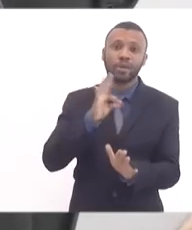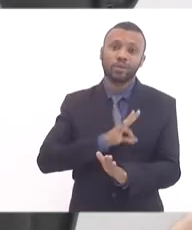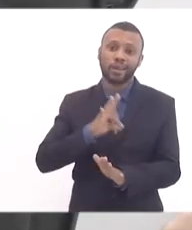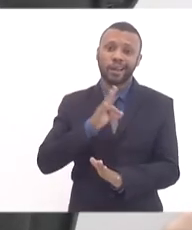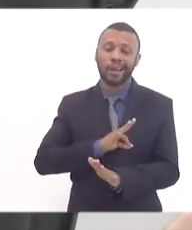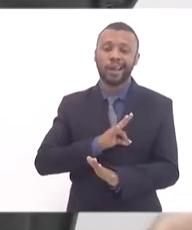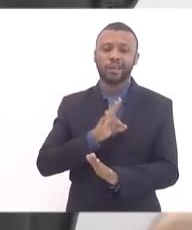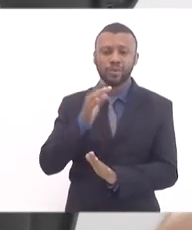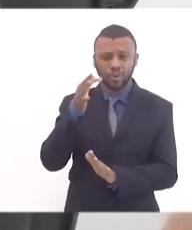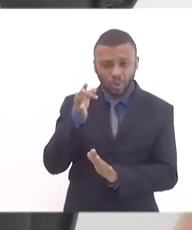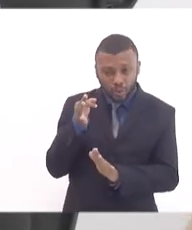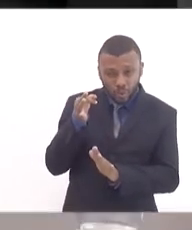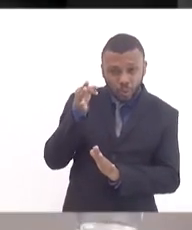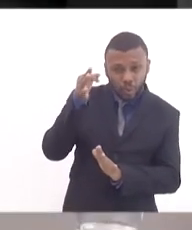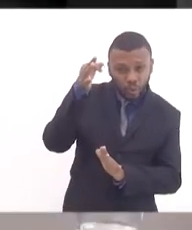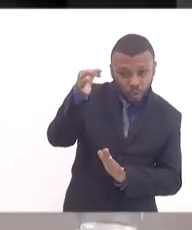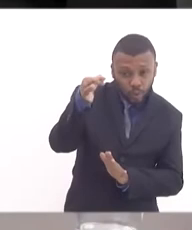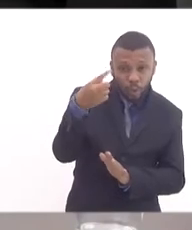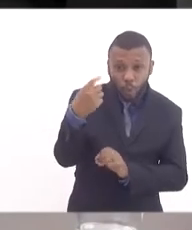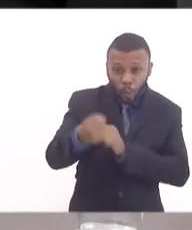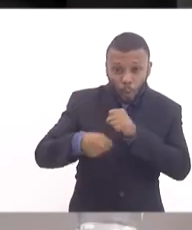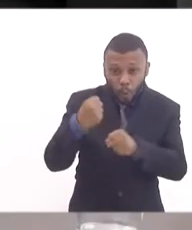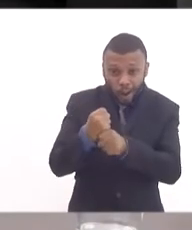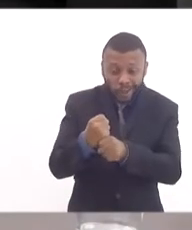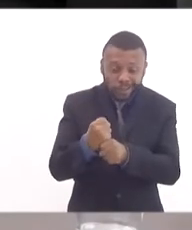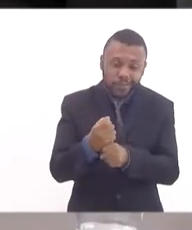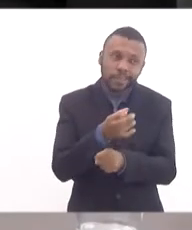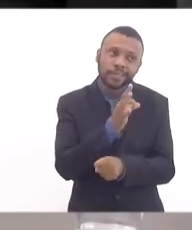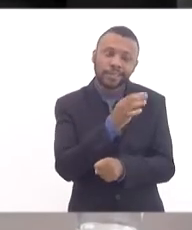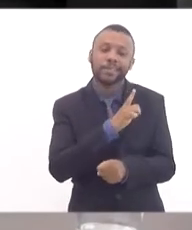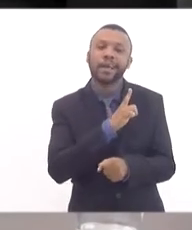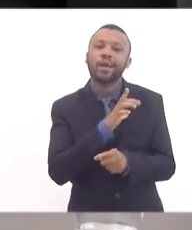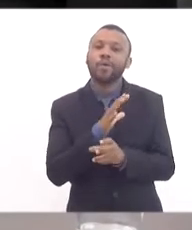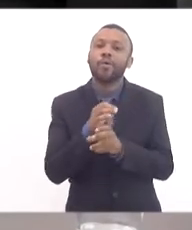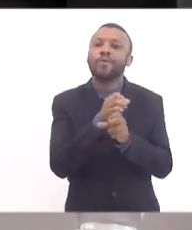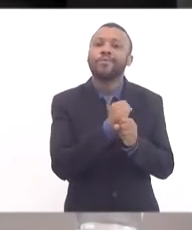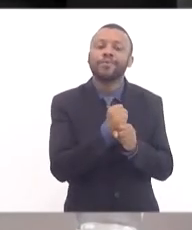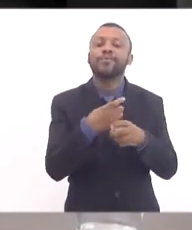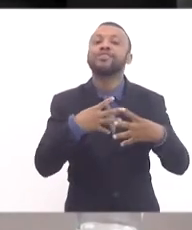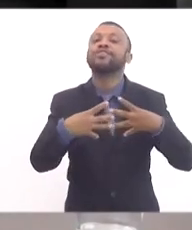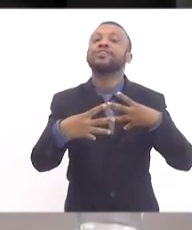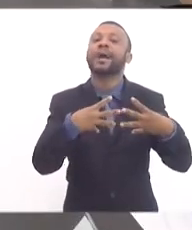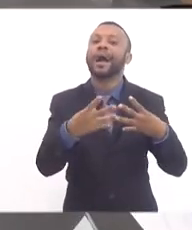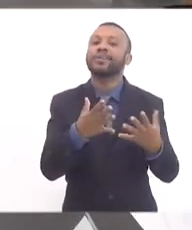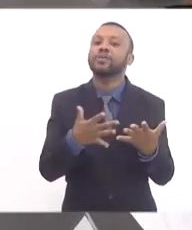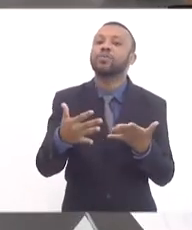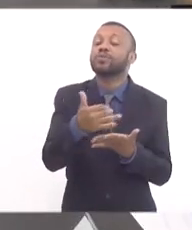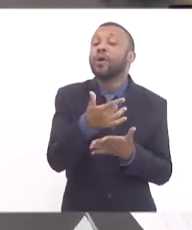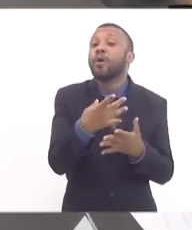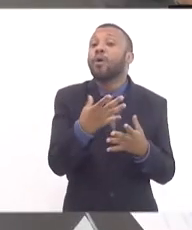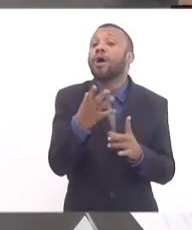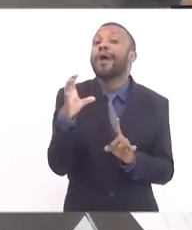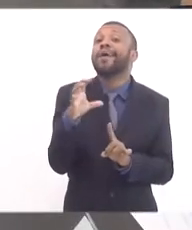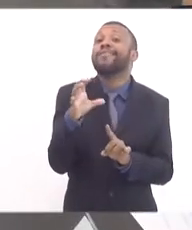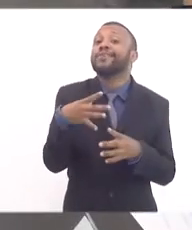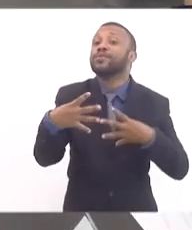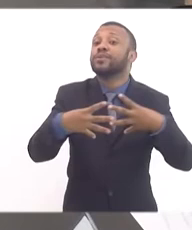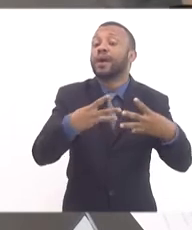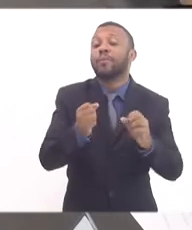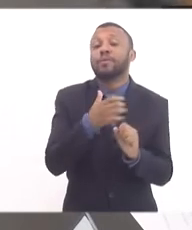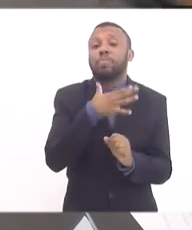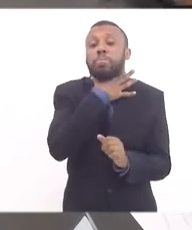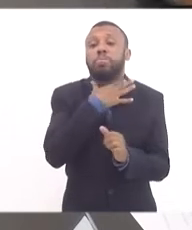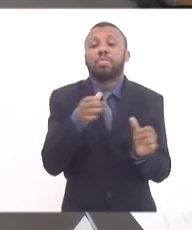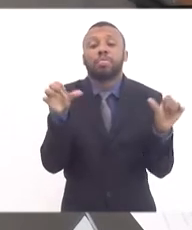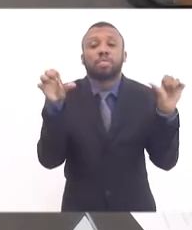daqui a um ano gerou Impacto ou não gera um efeito de cacho então o efeito de caixa Pode ser à falência